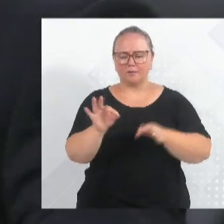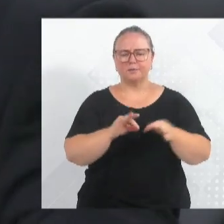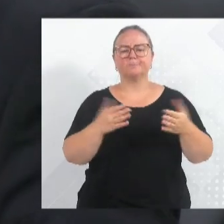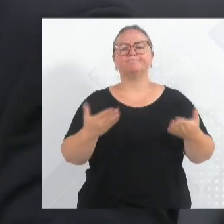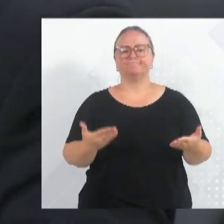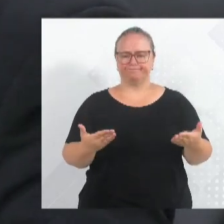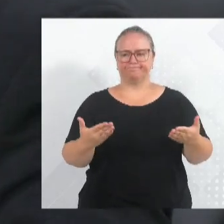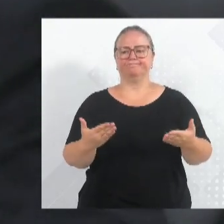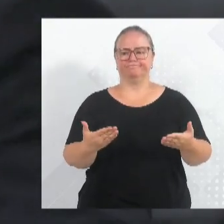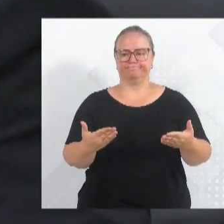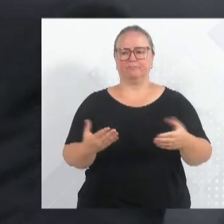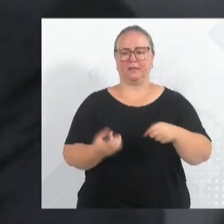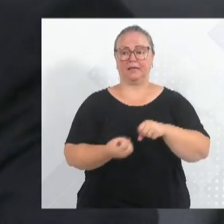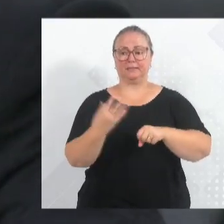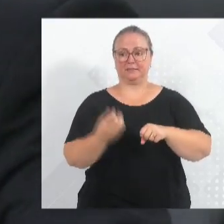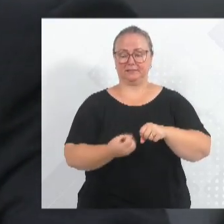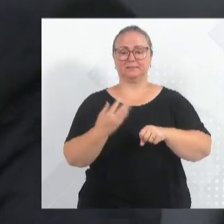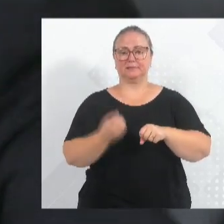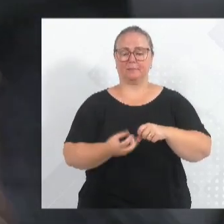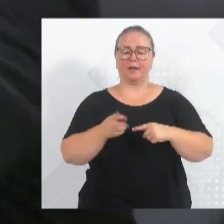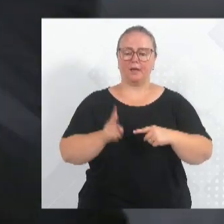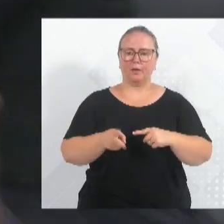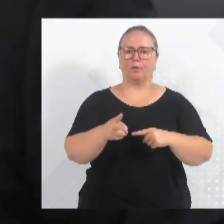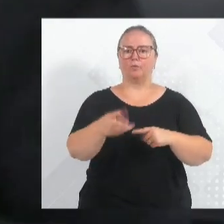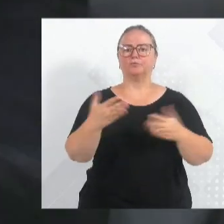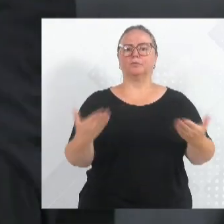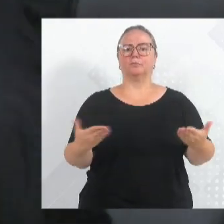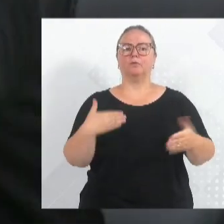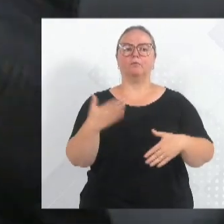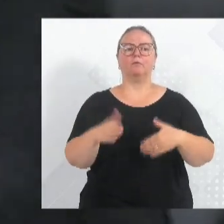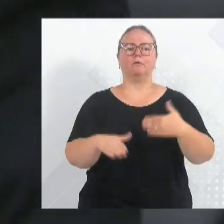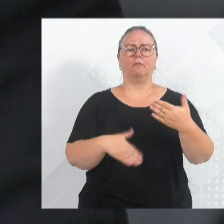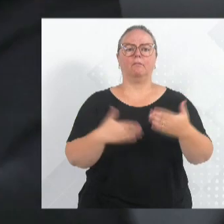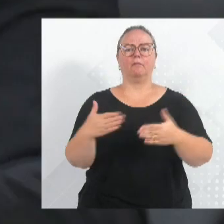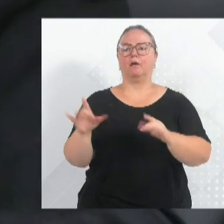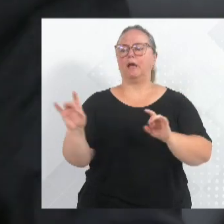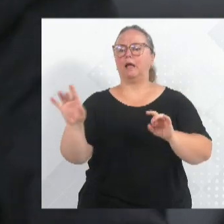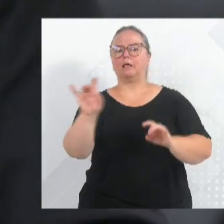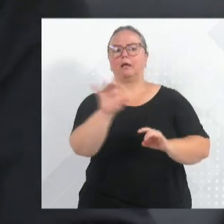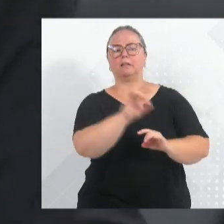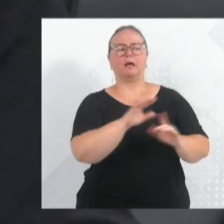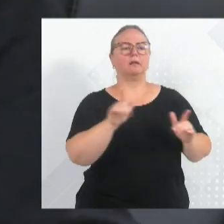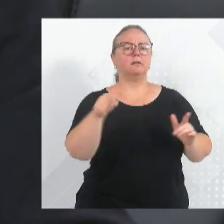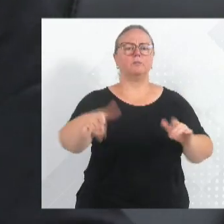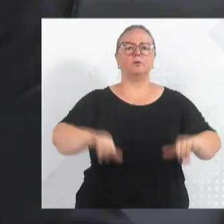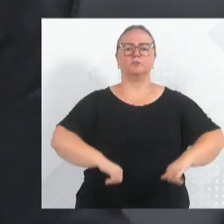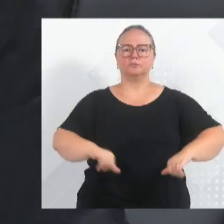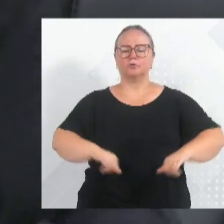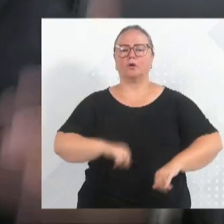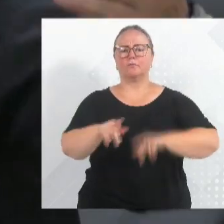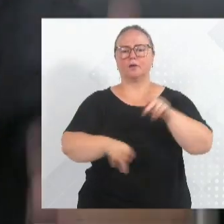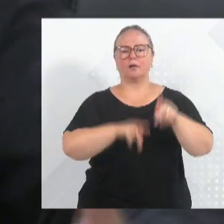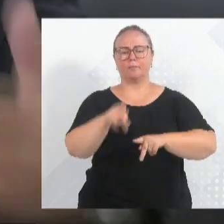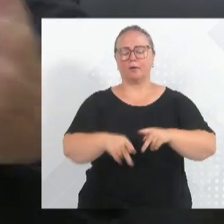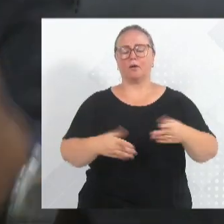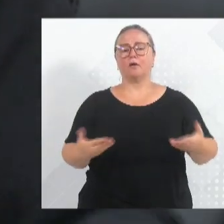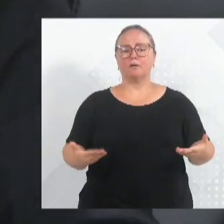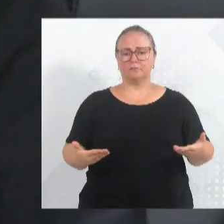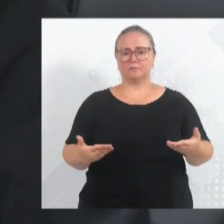o planejamento do município toca, e é uma coisa que desanda um para cada lado, e quem sofre com isso é a nossa comunidade. Nós